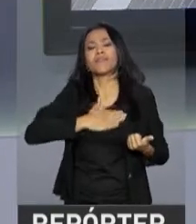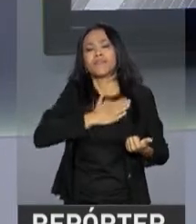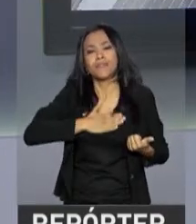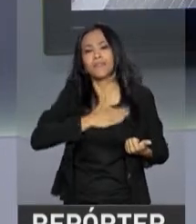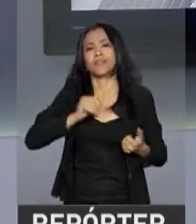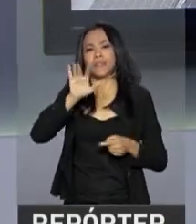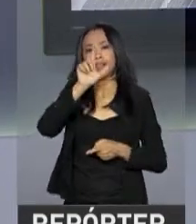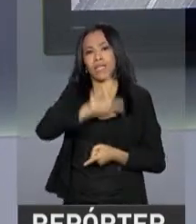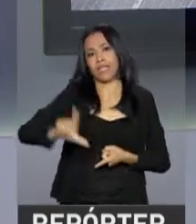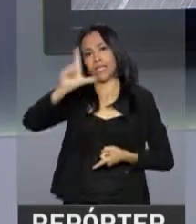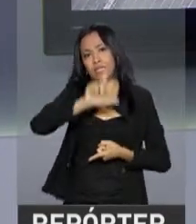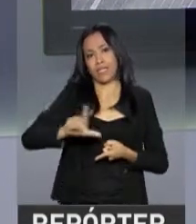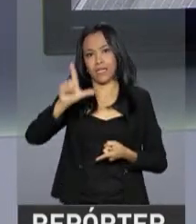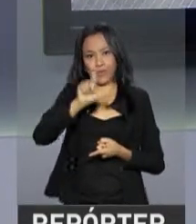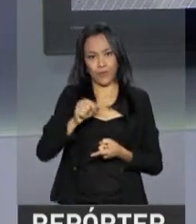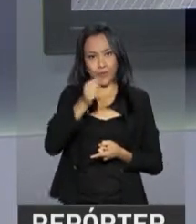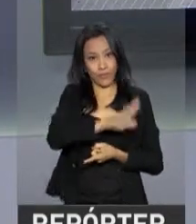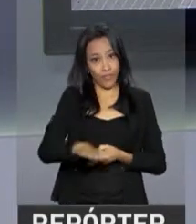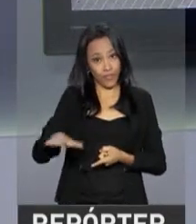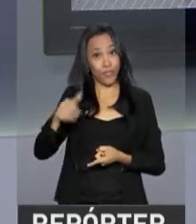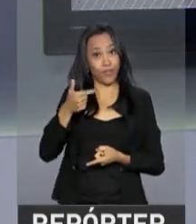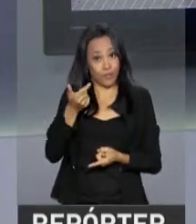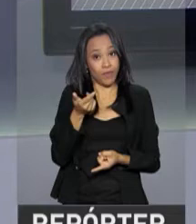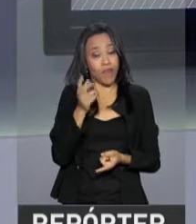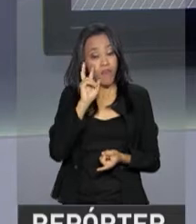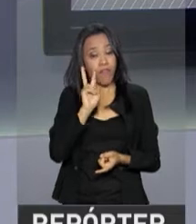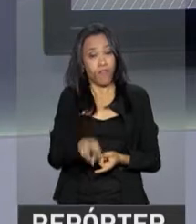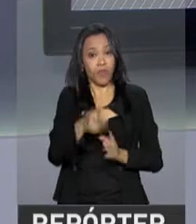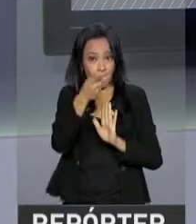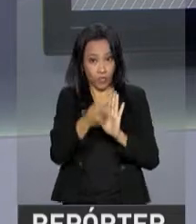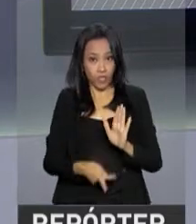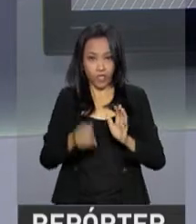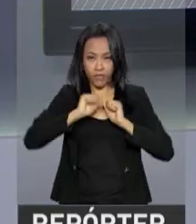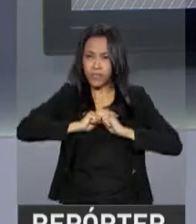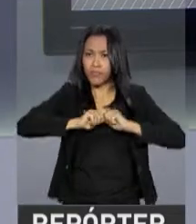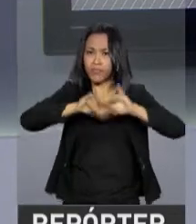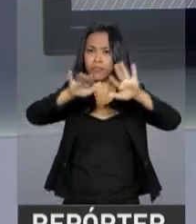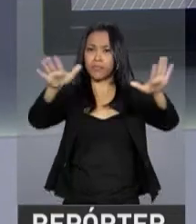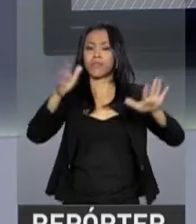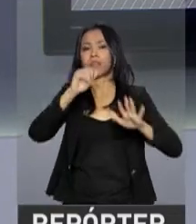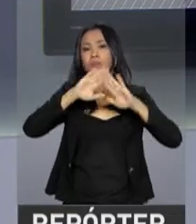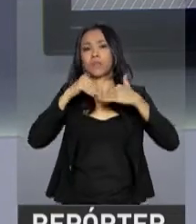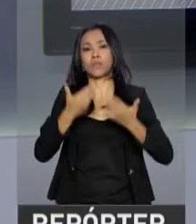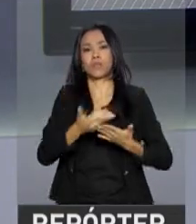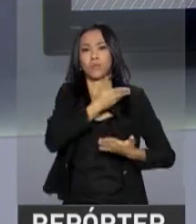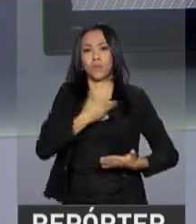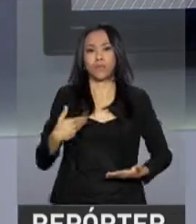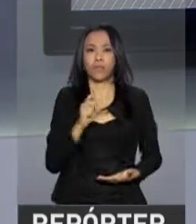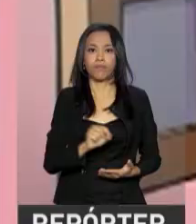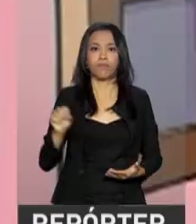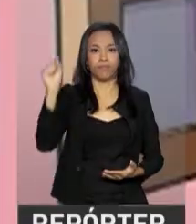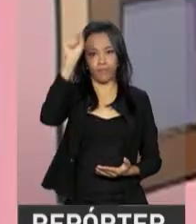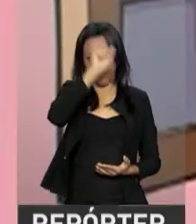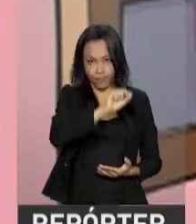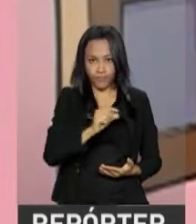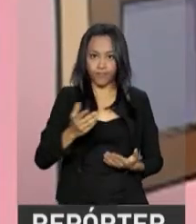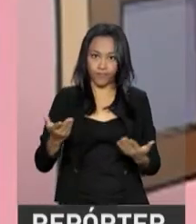infantil brasileira conheça o projeto que agora vai ser ampliado para todas as escolas públicas do país